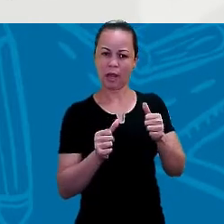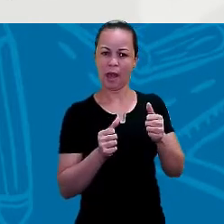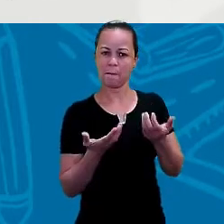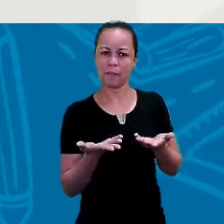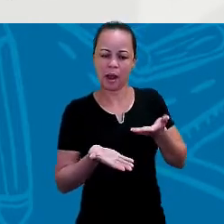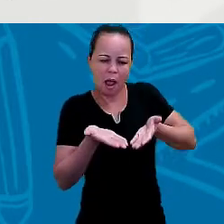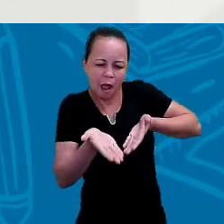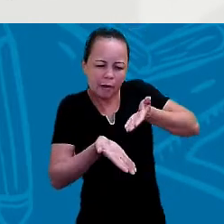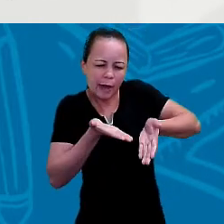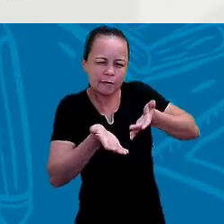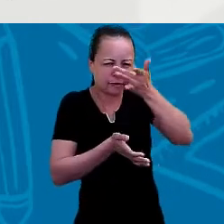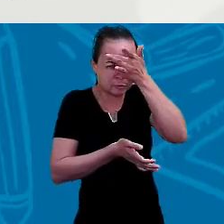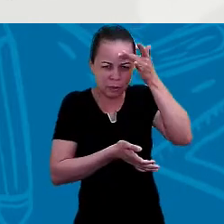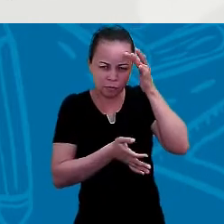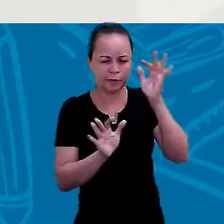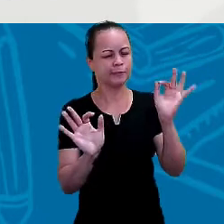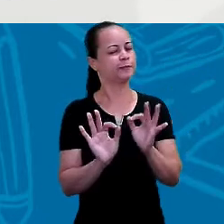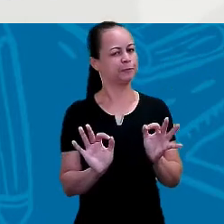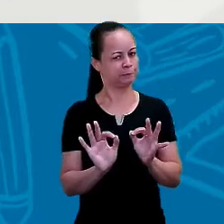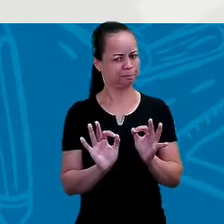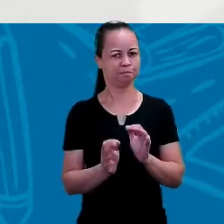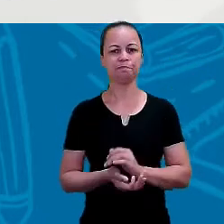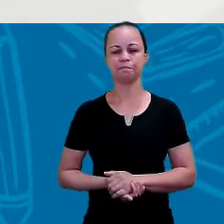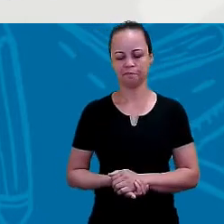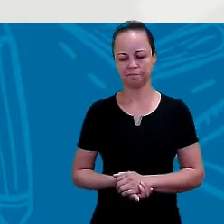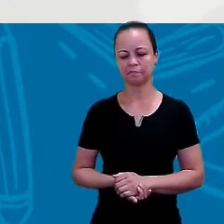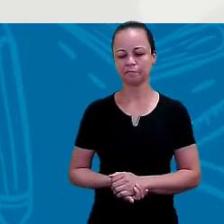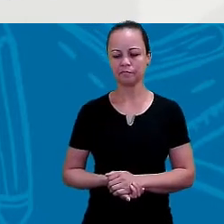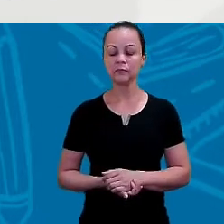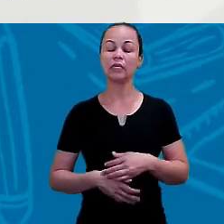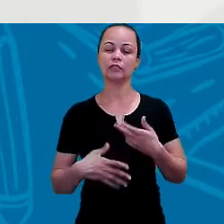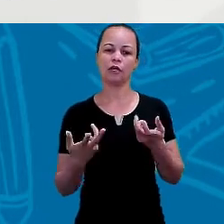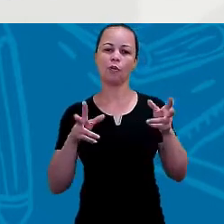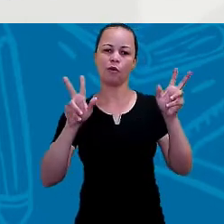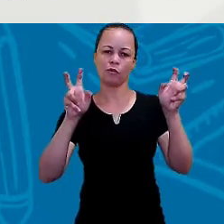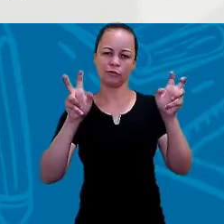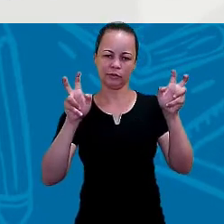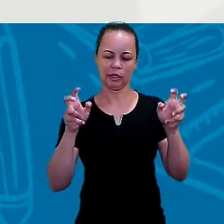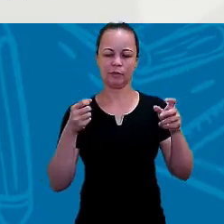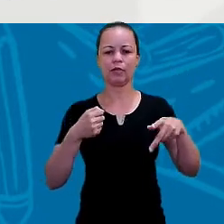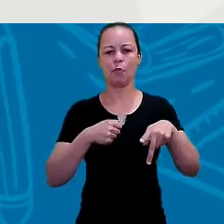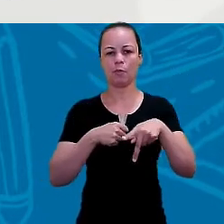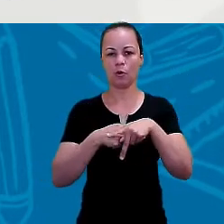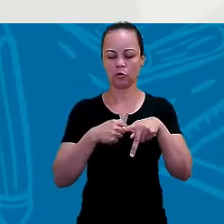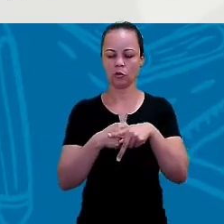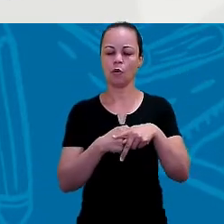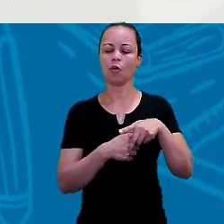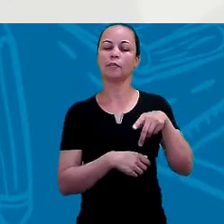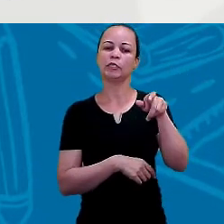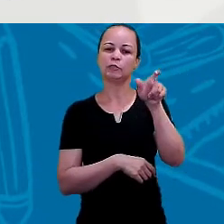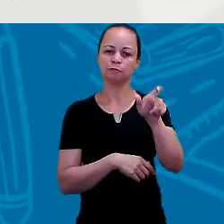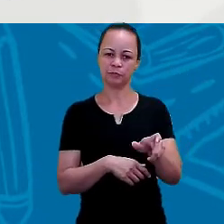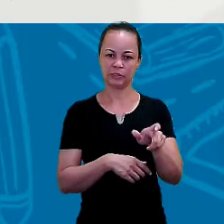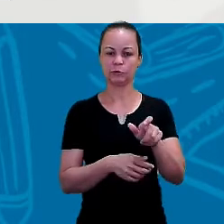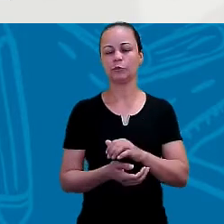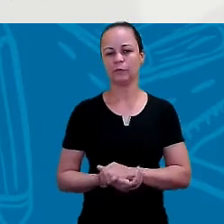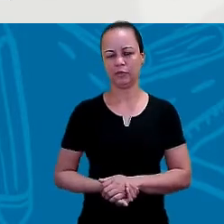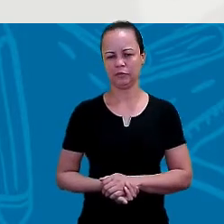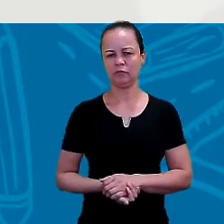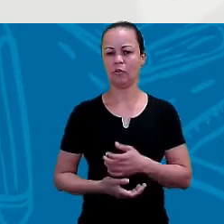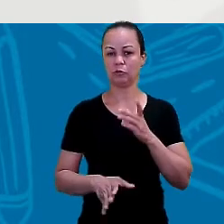agora a gente vai para o nosso assunto, que chama-se pronomes pessoais. Vamos lá descobrir que pronomes